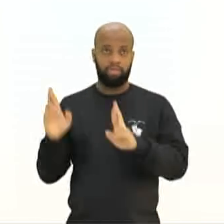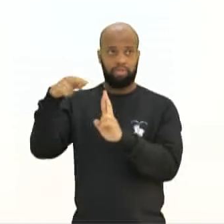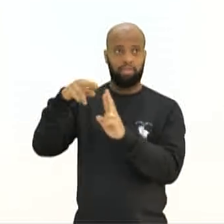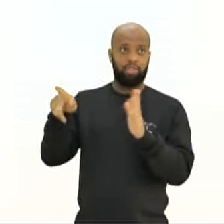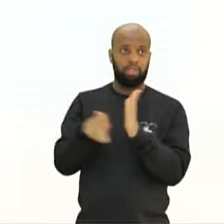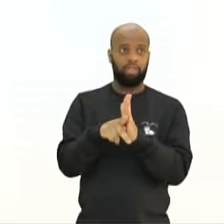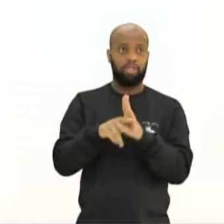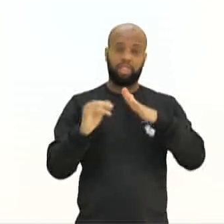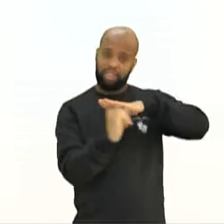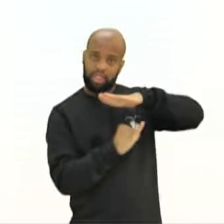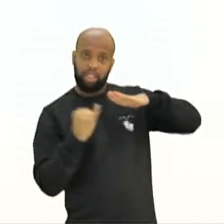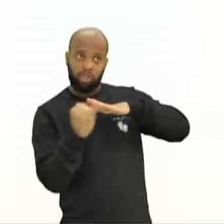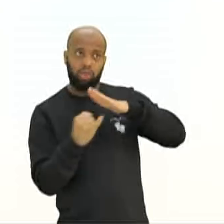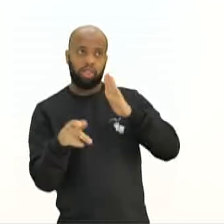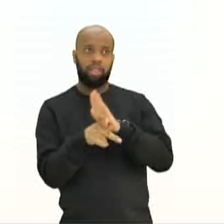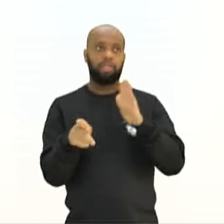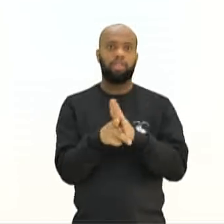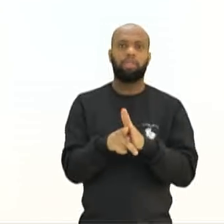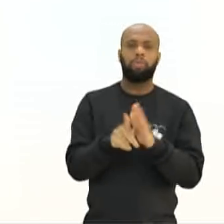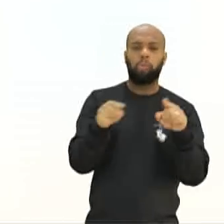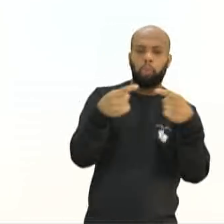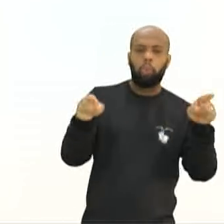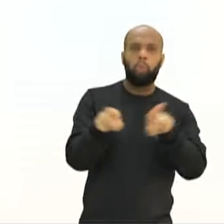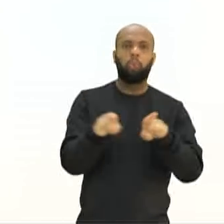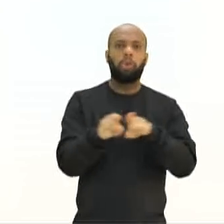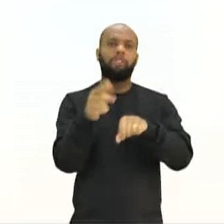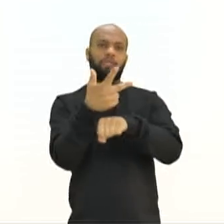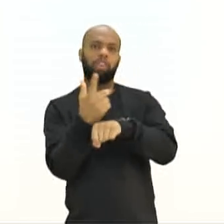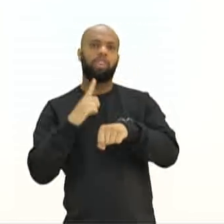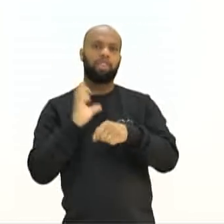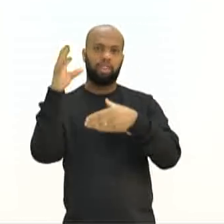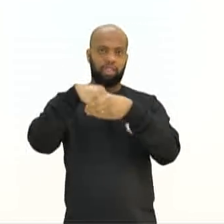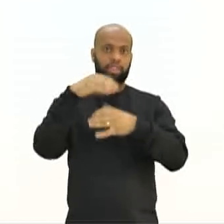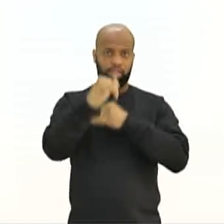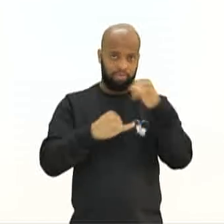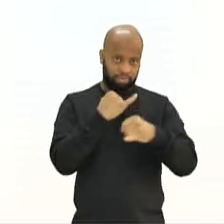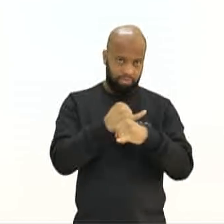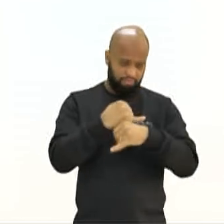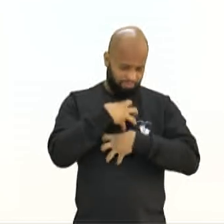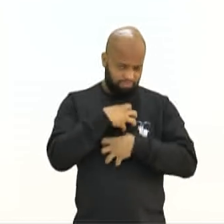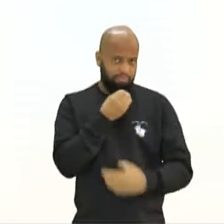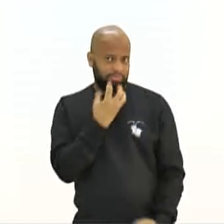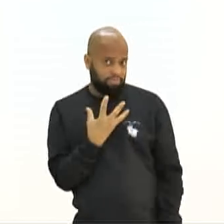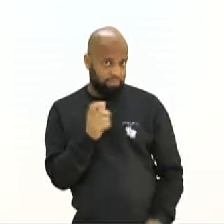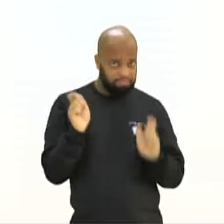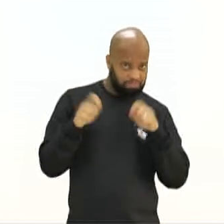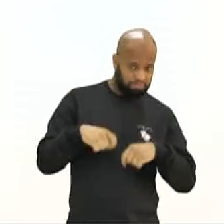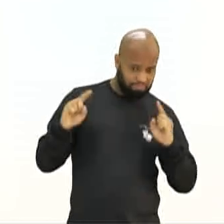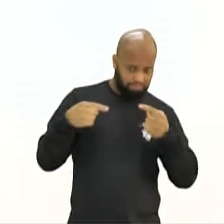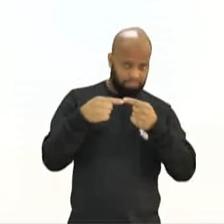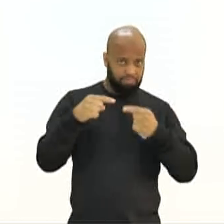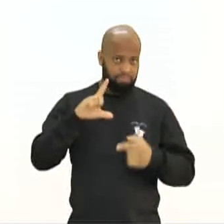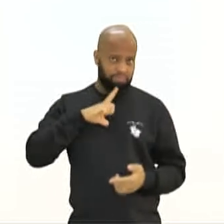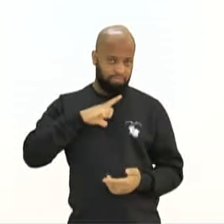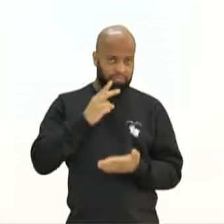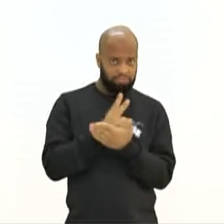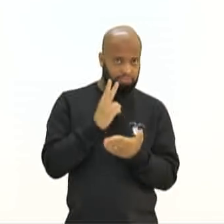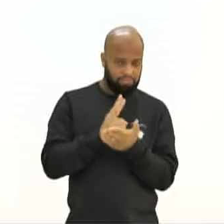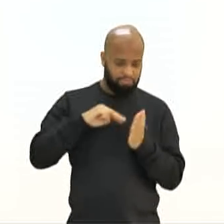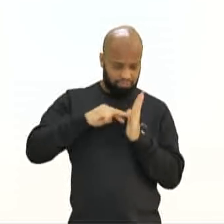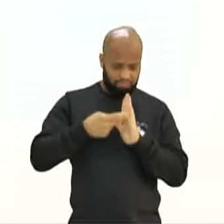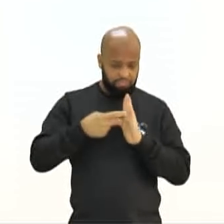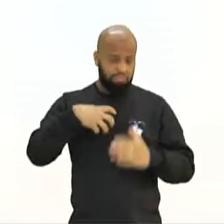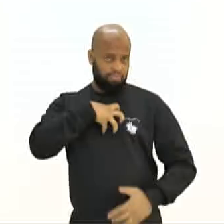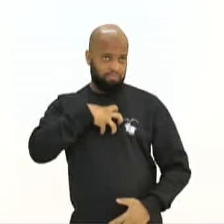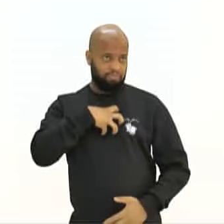de áudio e vídeo transmitidos pela internet. Será que faria sentido? Será que teria essa mesma ideia? E